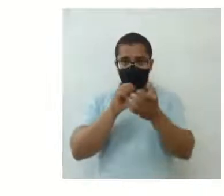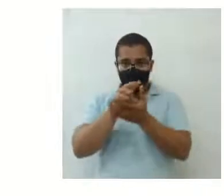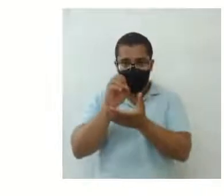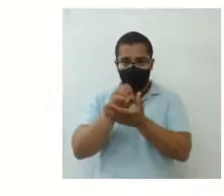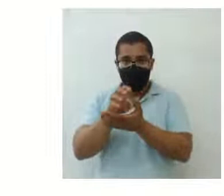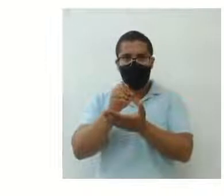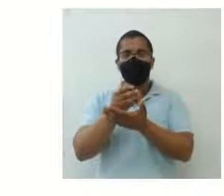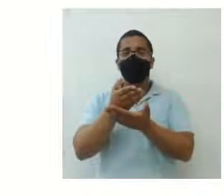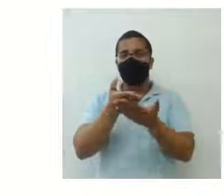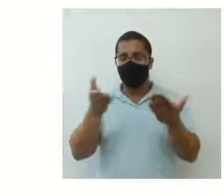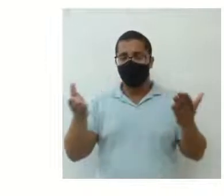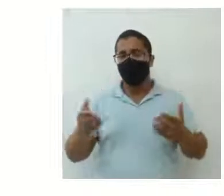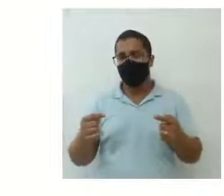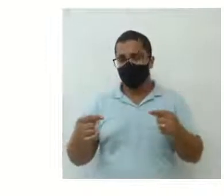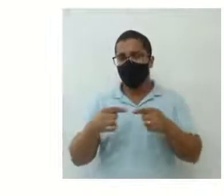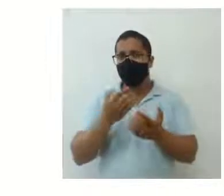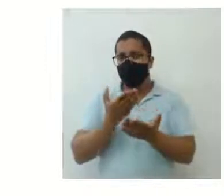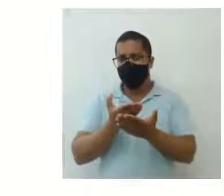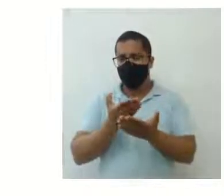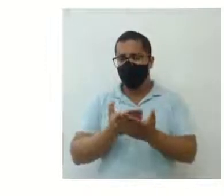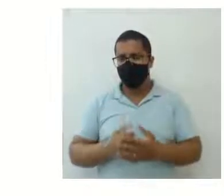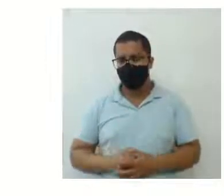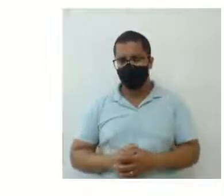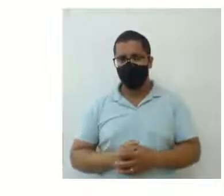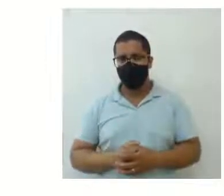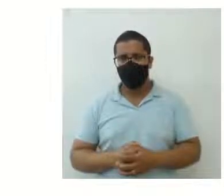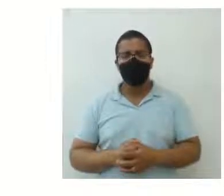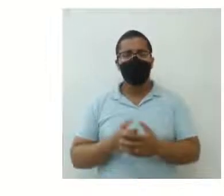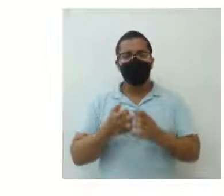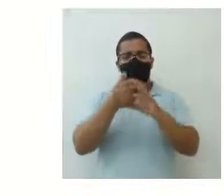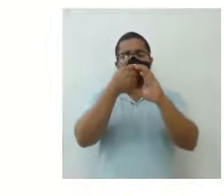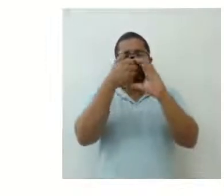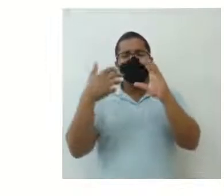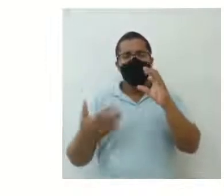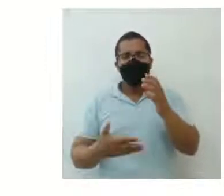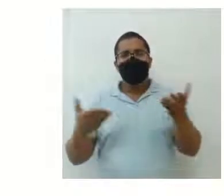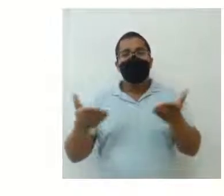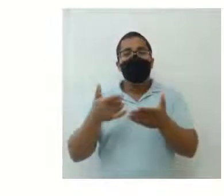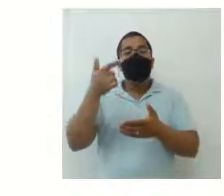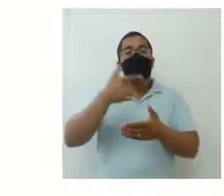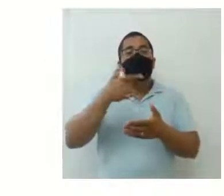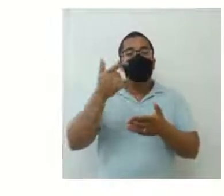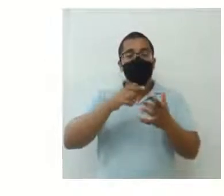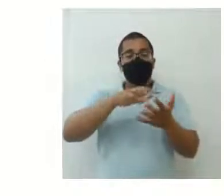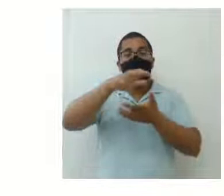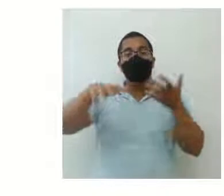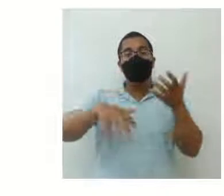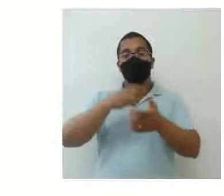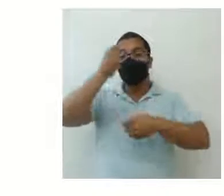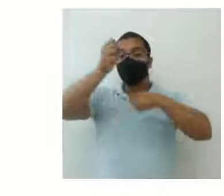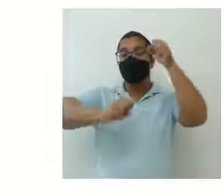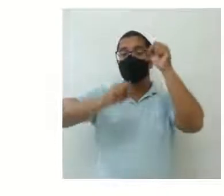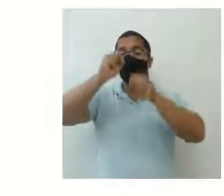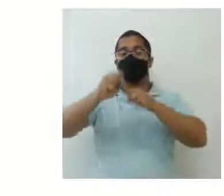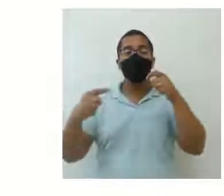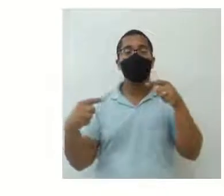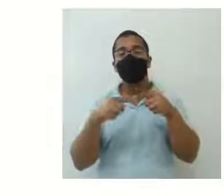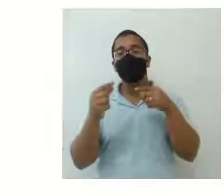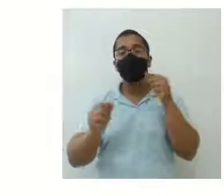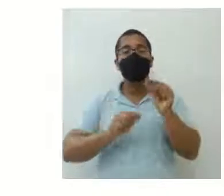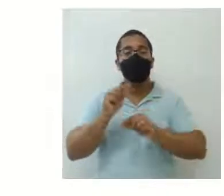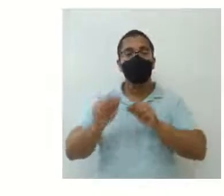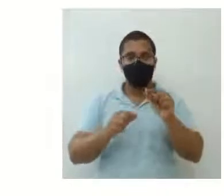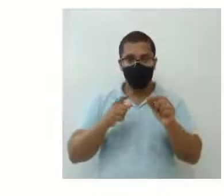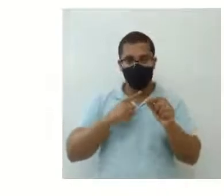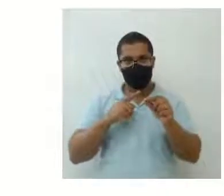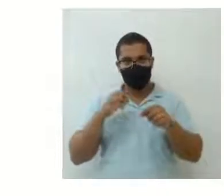vocês. Então, quais são as características dessa segunda revolução industrial? Uma nova fonte,